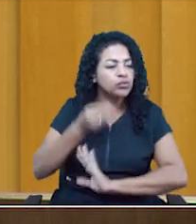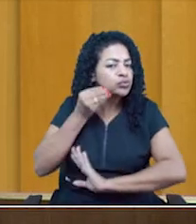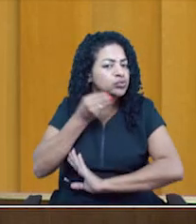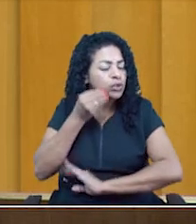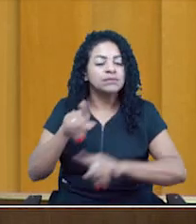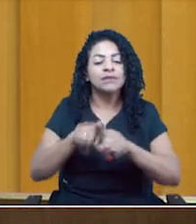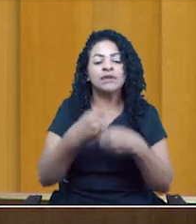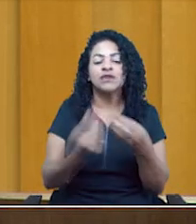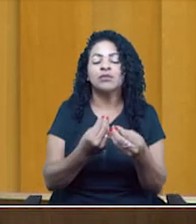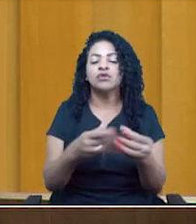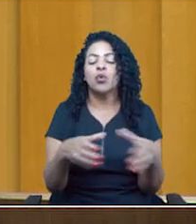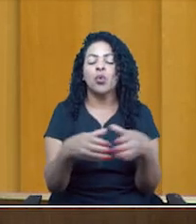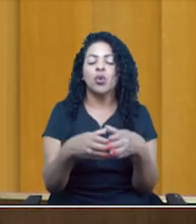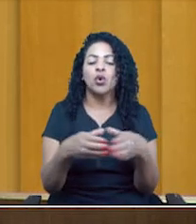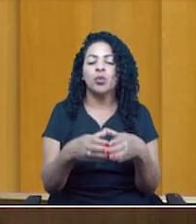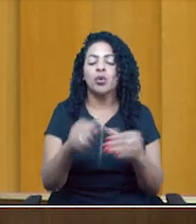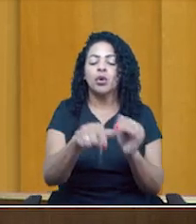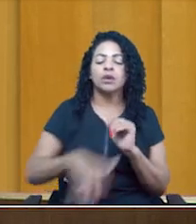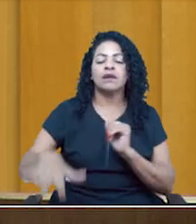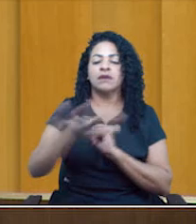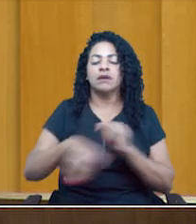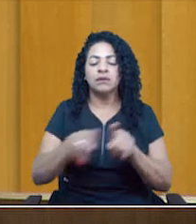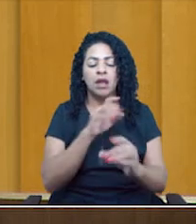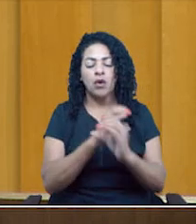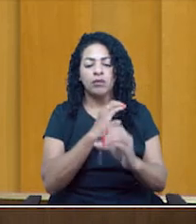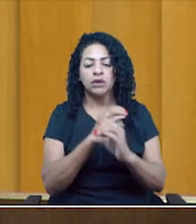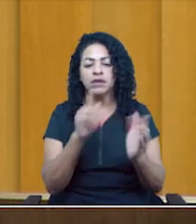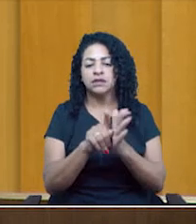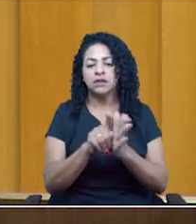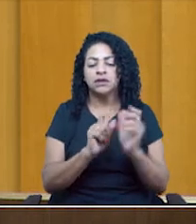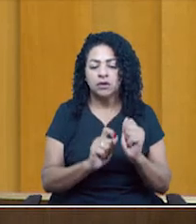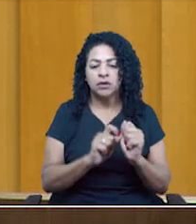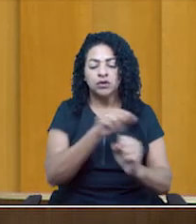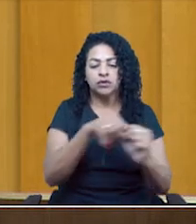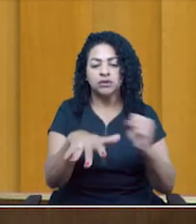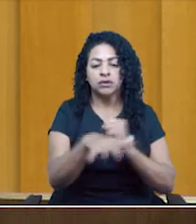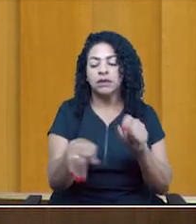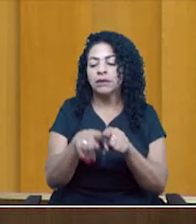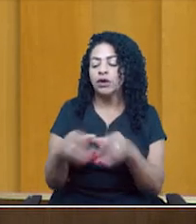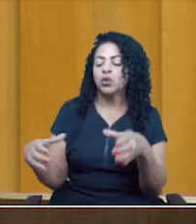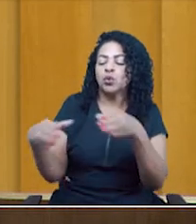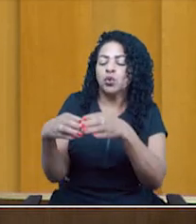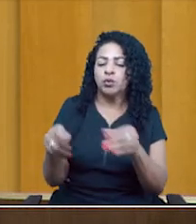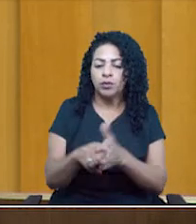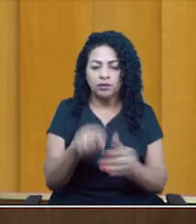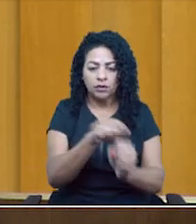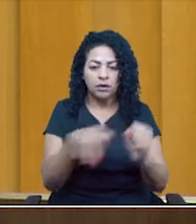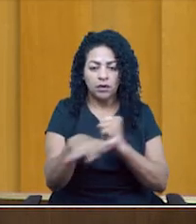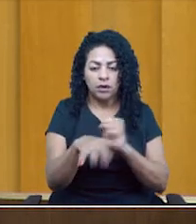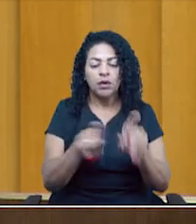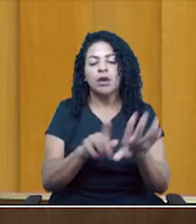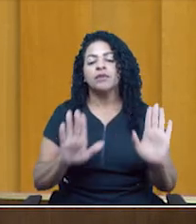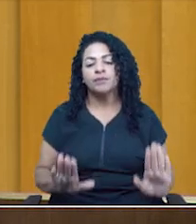Nacional de Comunicação Social e da Comunicação e da Comissão Permanente de Comunicação Social, a qual